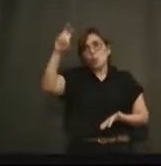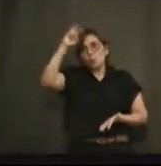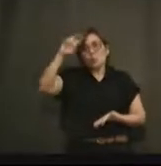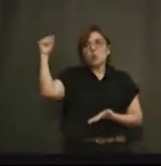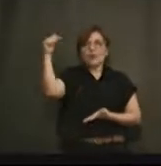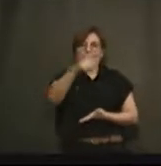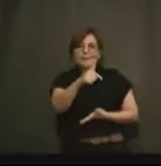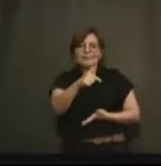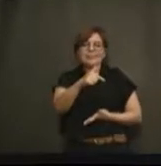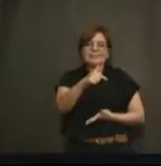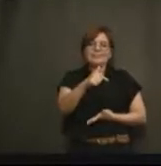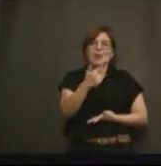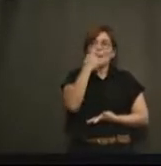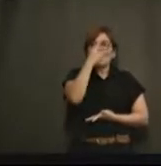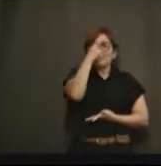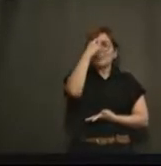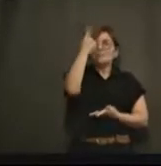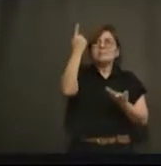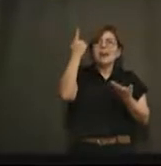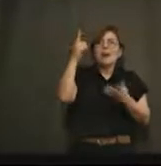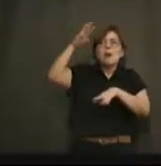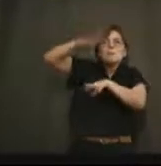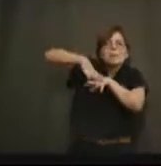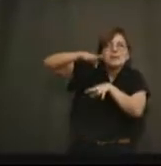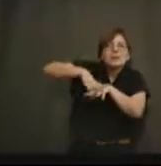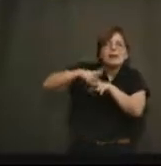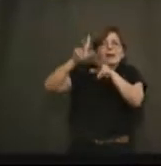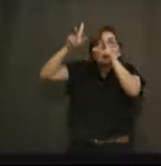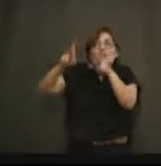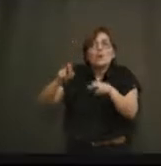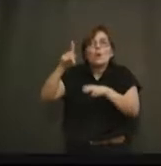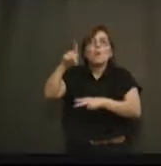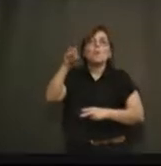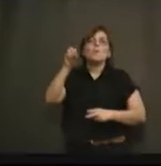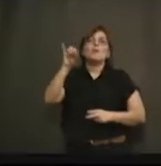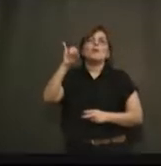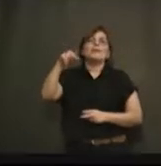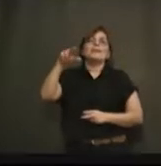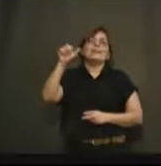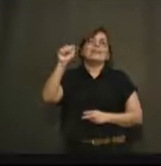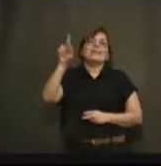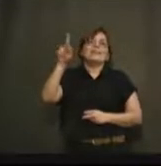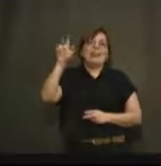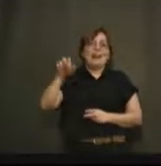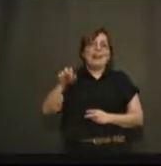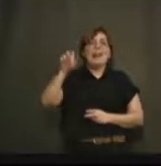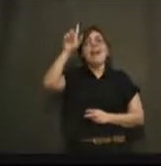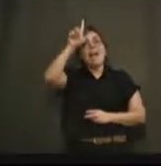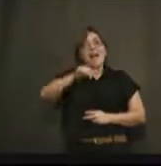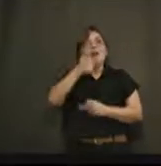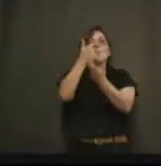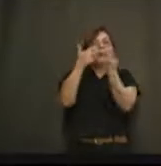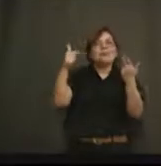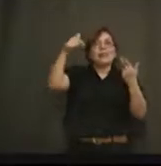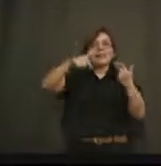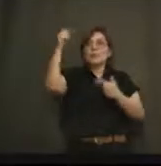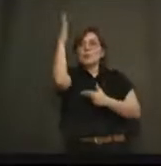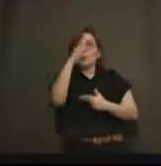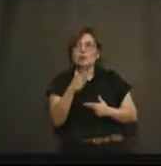de pensar a matemática como o Poincaré é algo que no Brasil, por circunstâncias